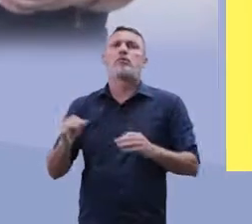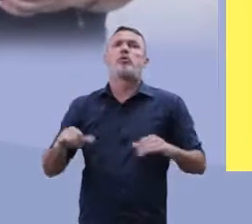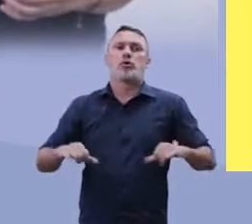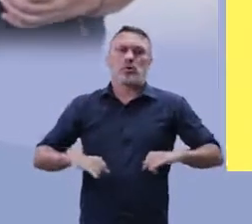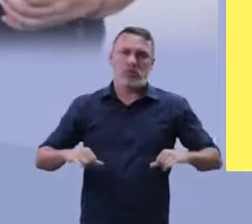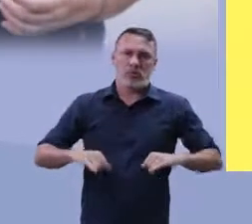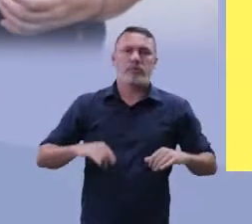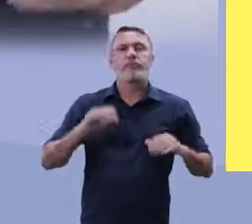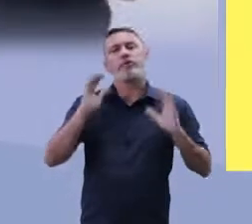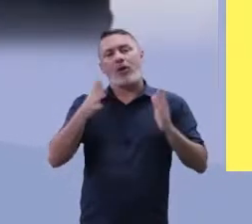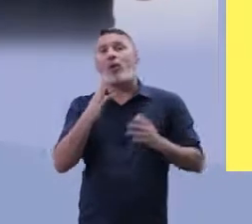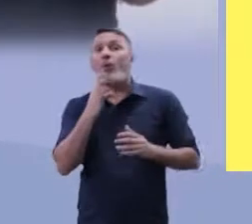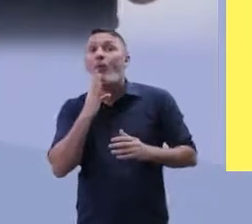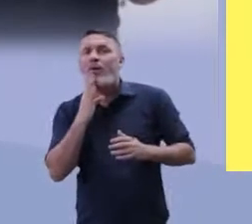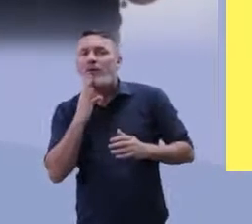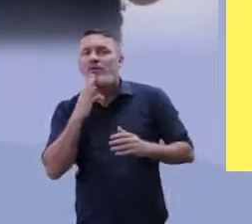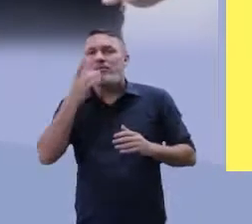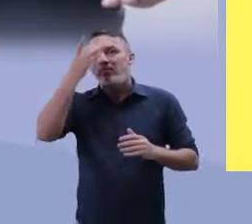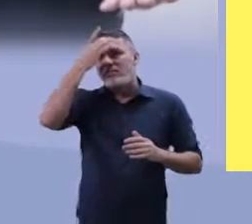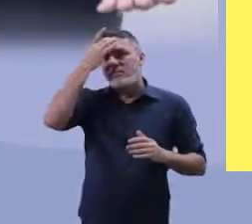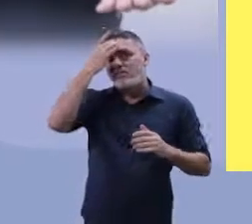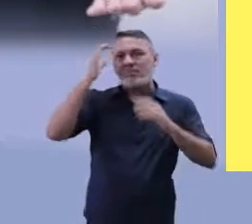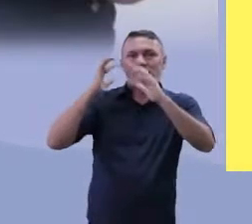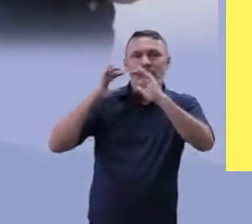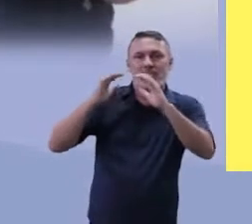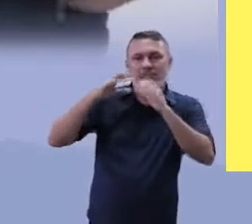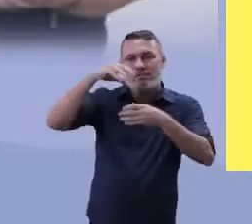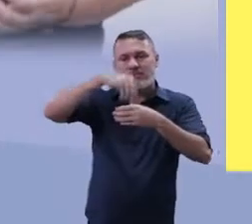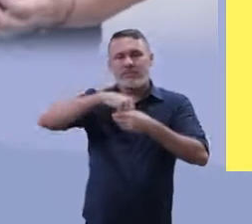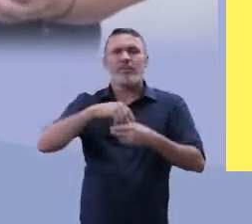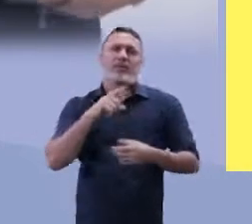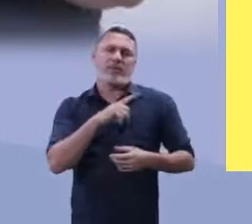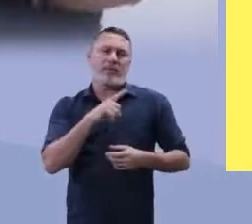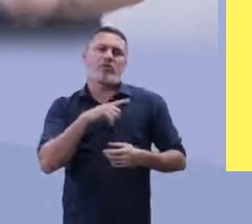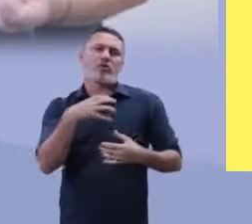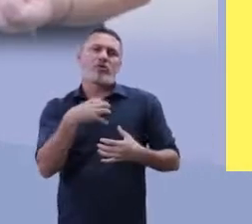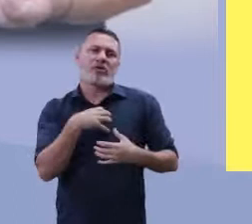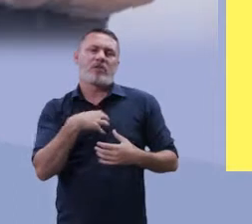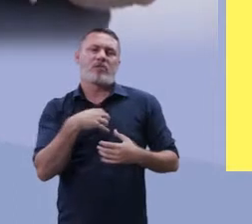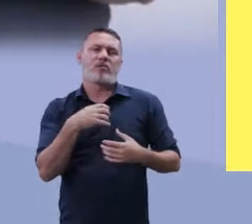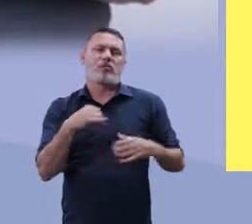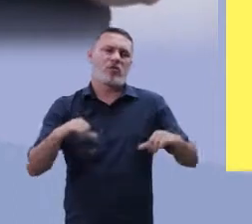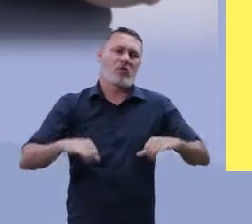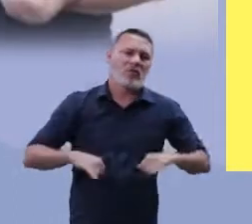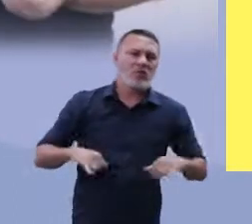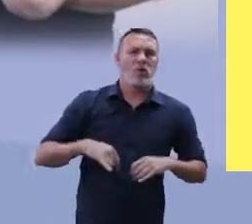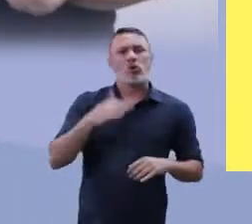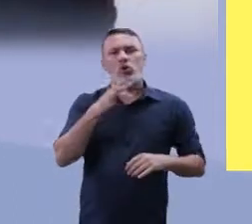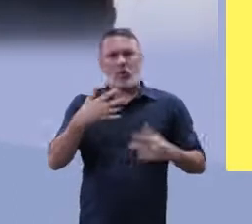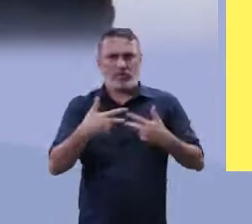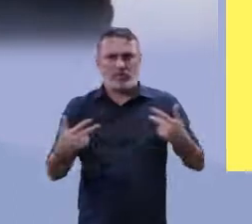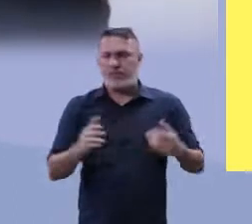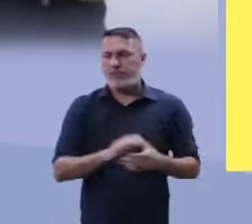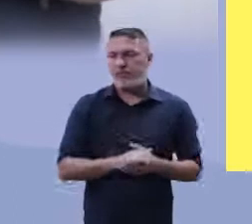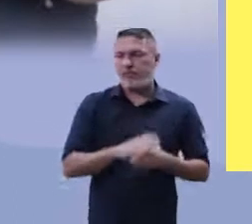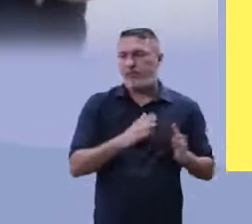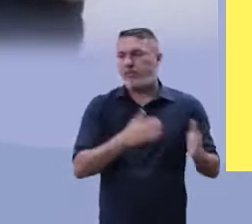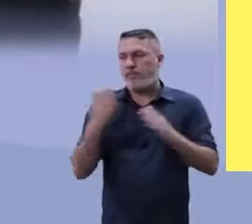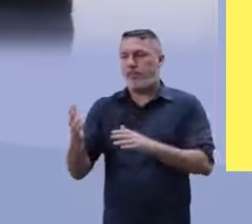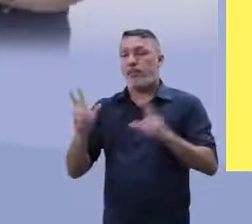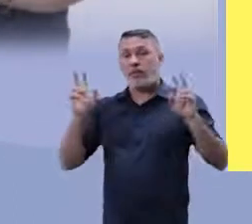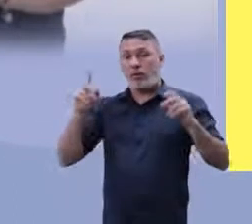seu subconsciente ou já buscava conhecê-lo e está submetido a agruras, a sofrimentos.